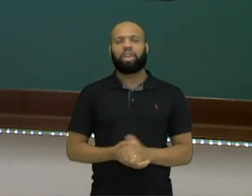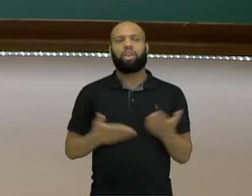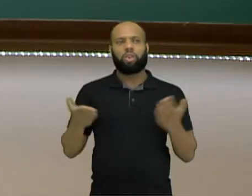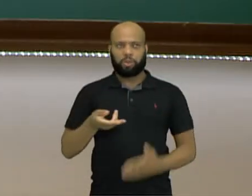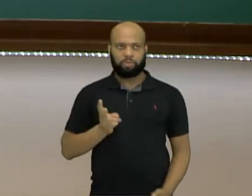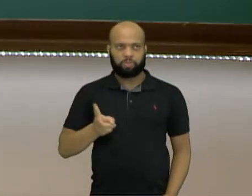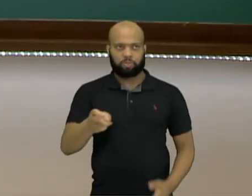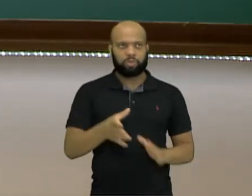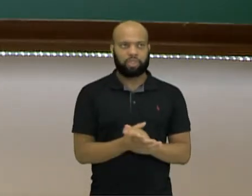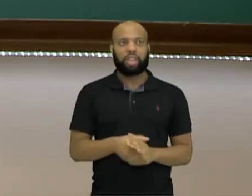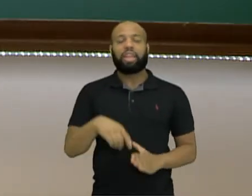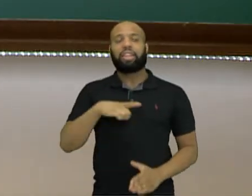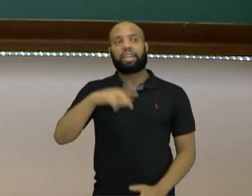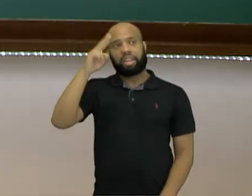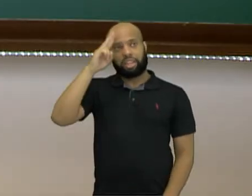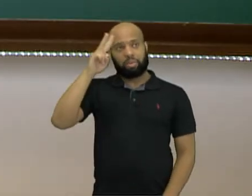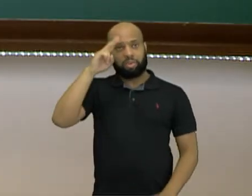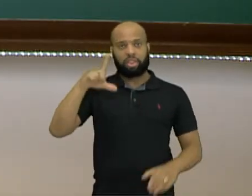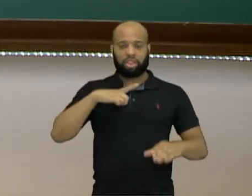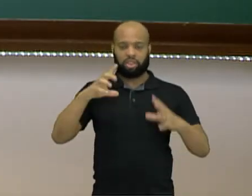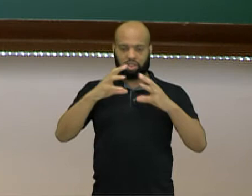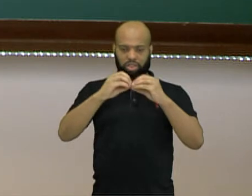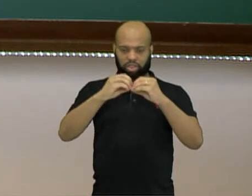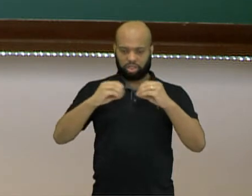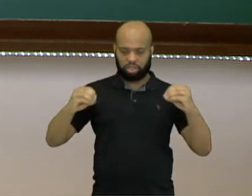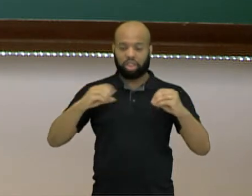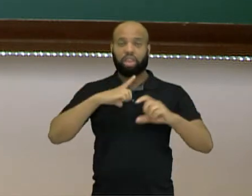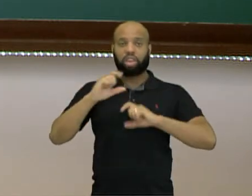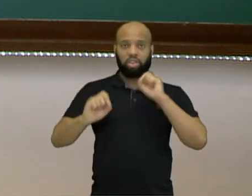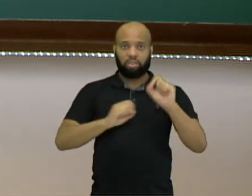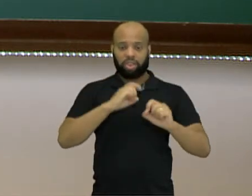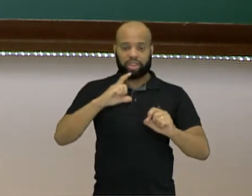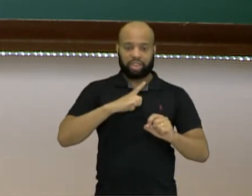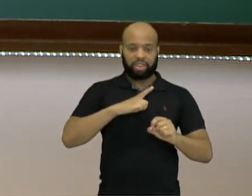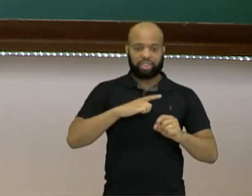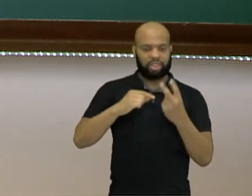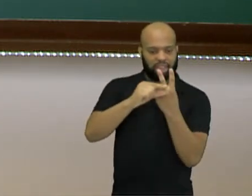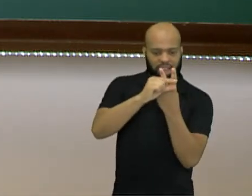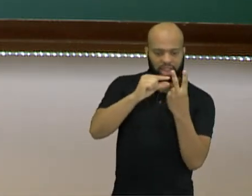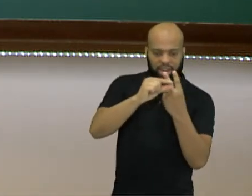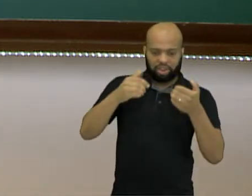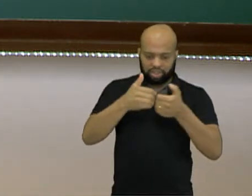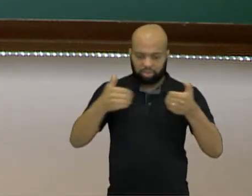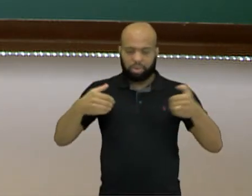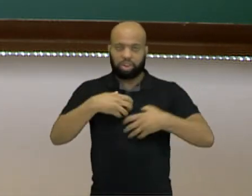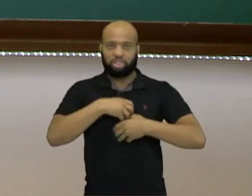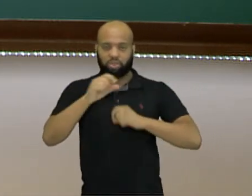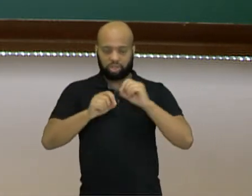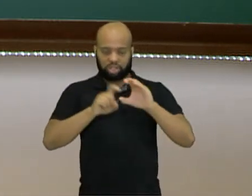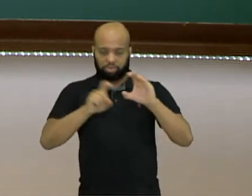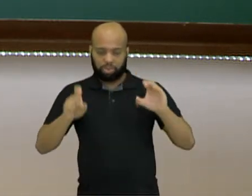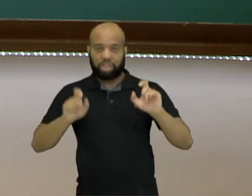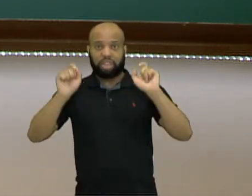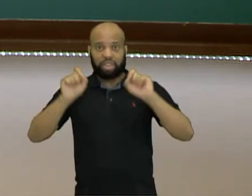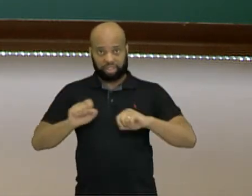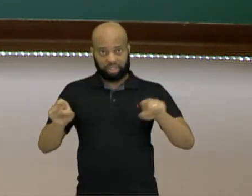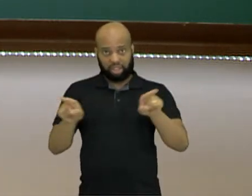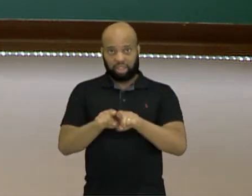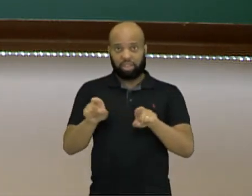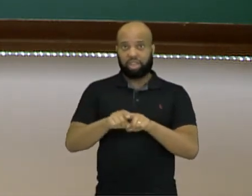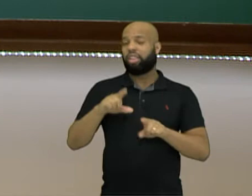Continuando aqui, gente. Então, tem que lembrar que na meiose, esses alelos vão ser separados de forma independente. Então, eu posso formar gametas diferentes. Eu